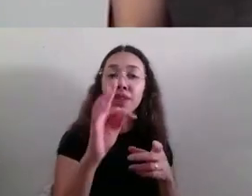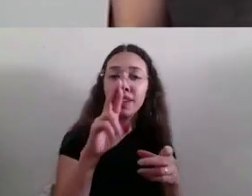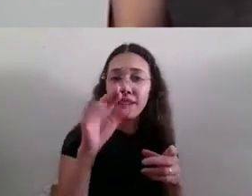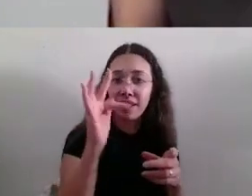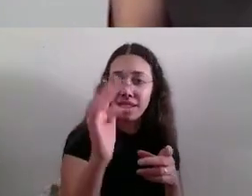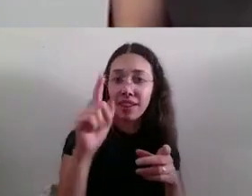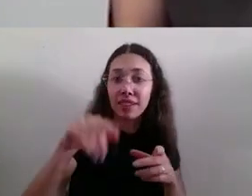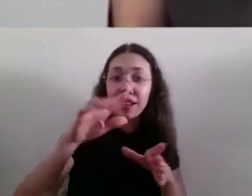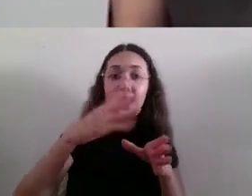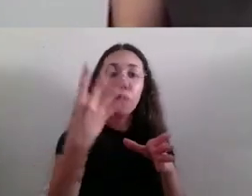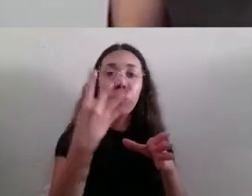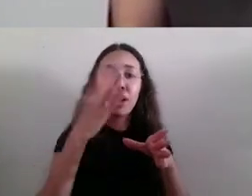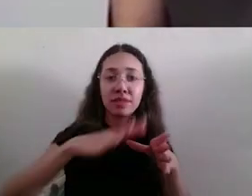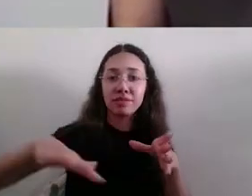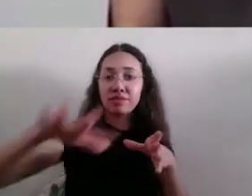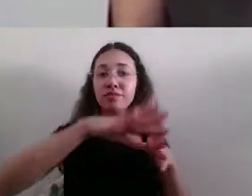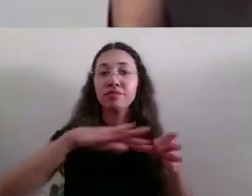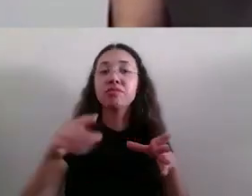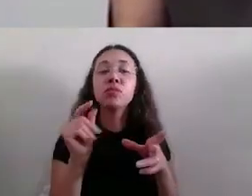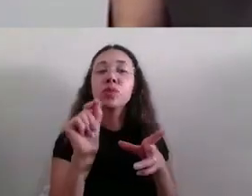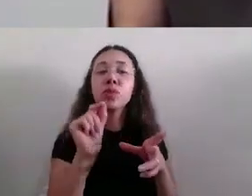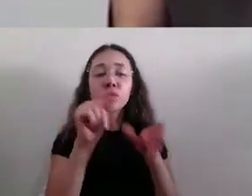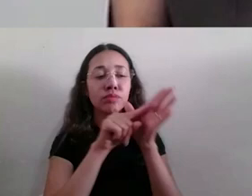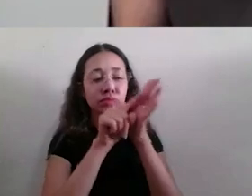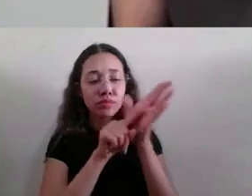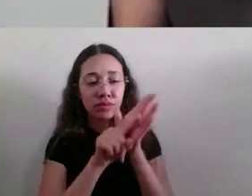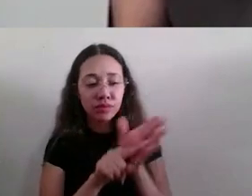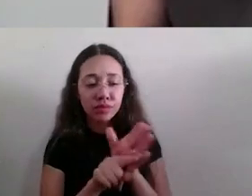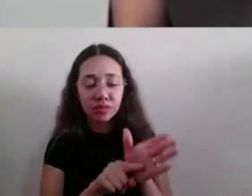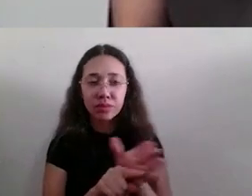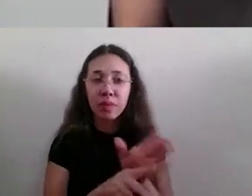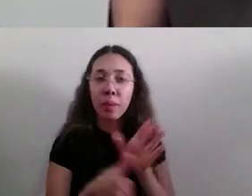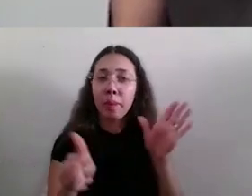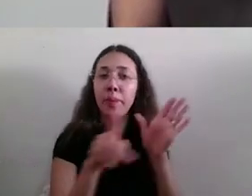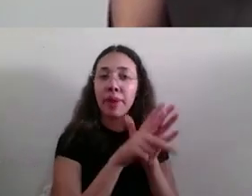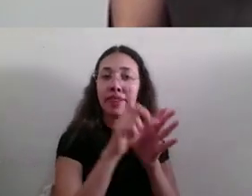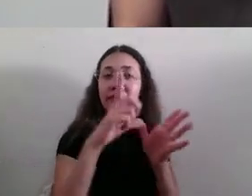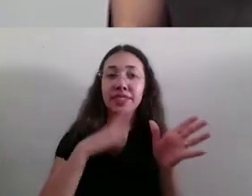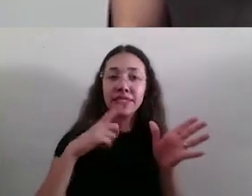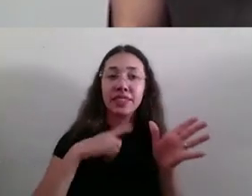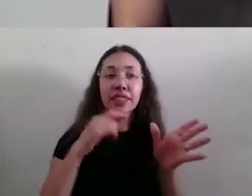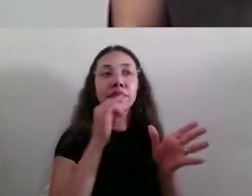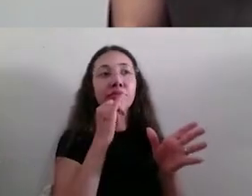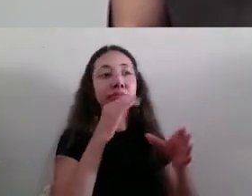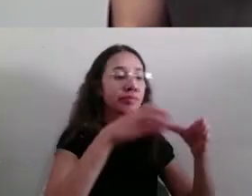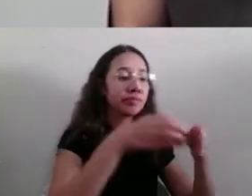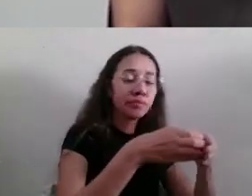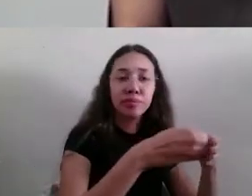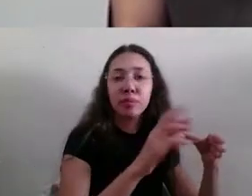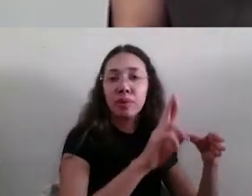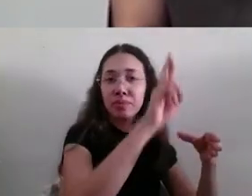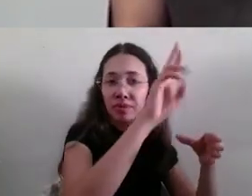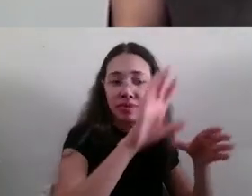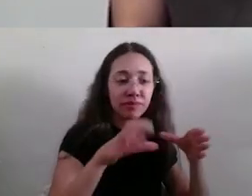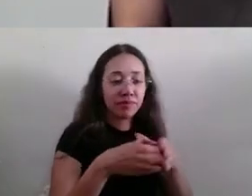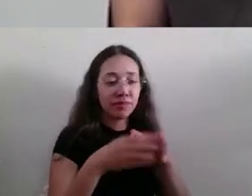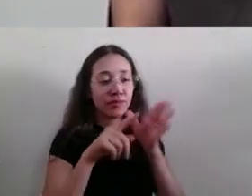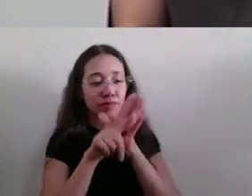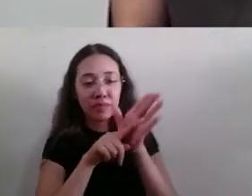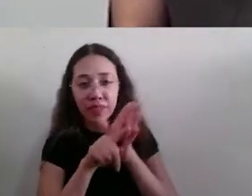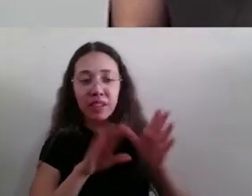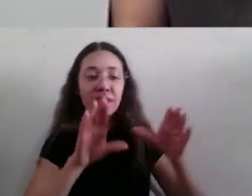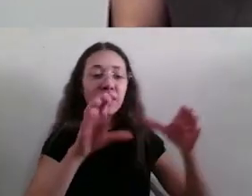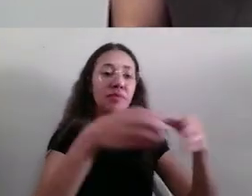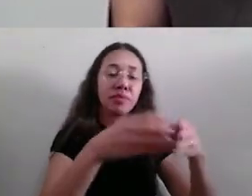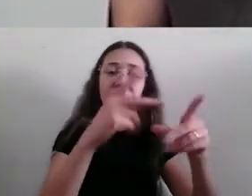já tem uma especialização natural nas suas unidades. Então, nós temos lá varas cíveis, varas de execução fiscal, varas